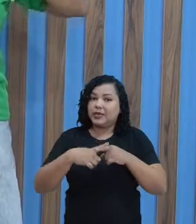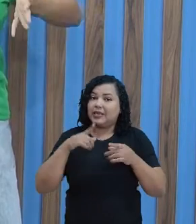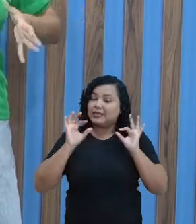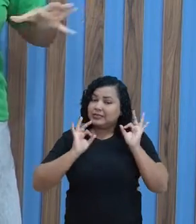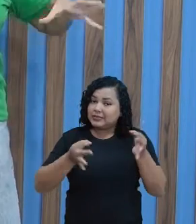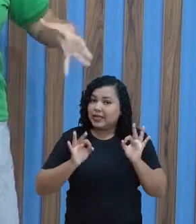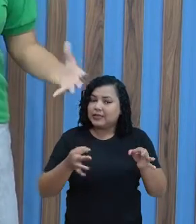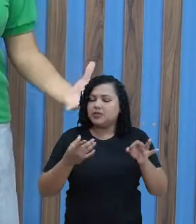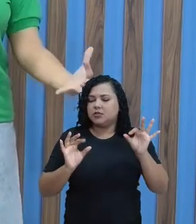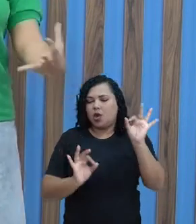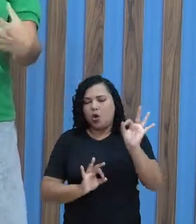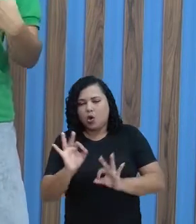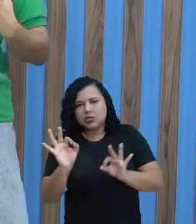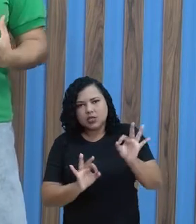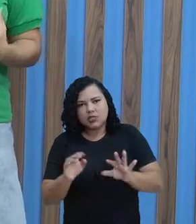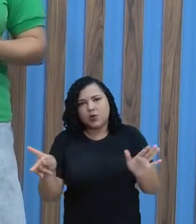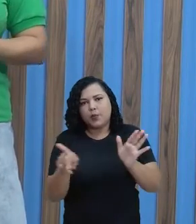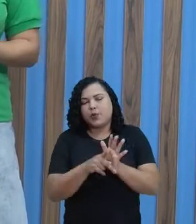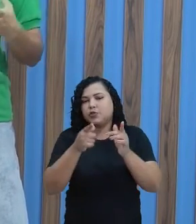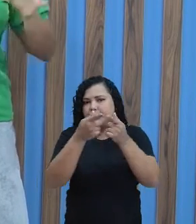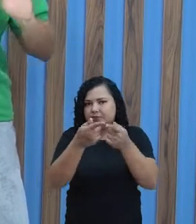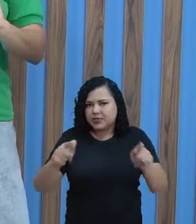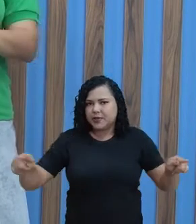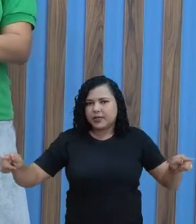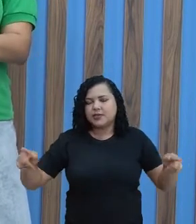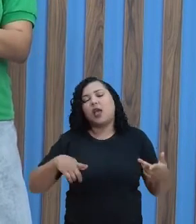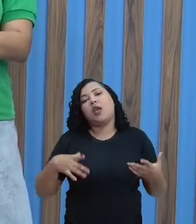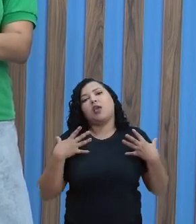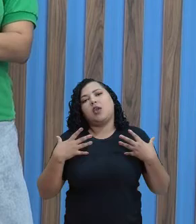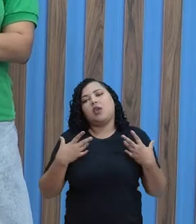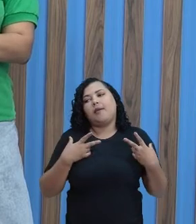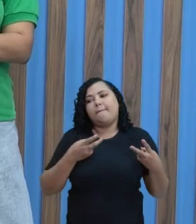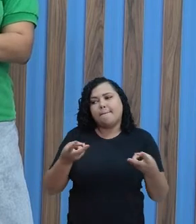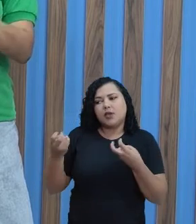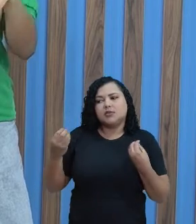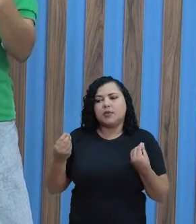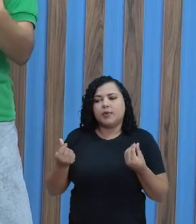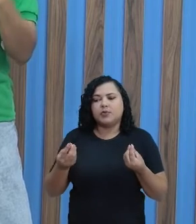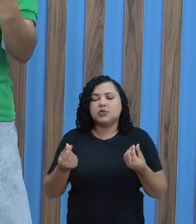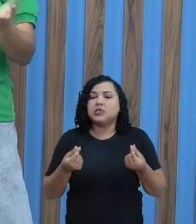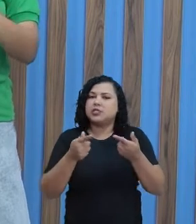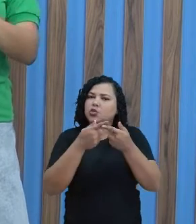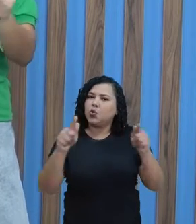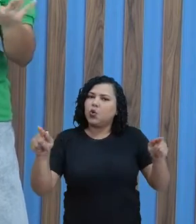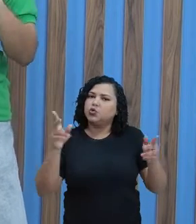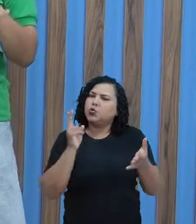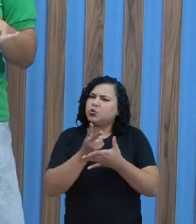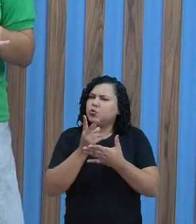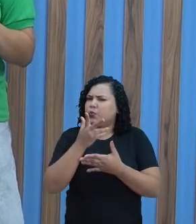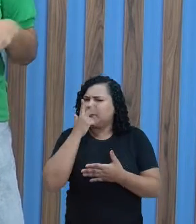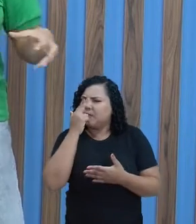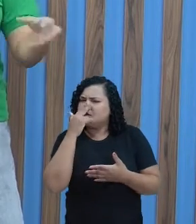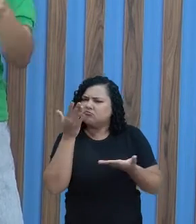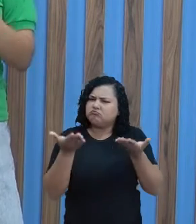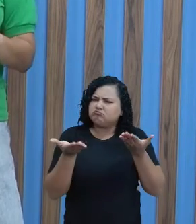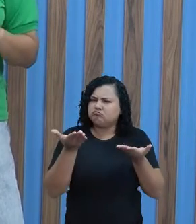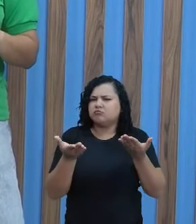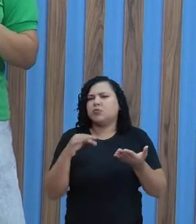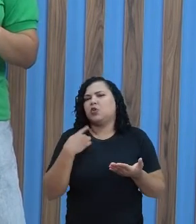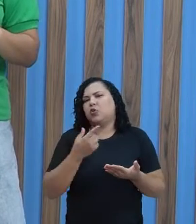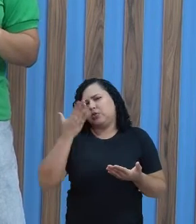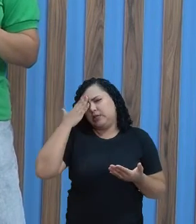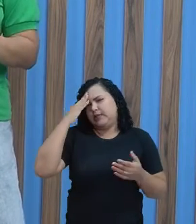essa organização do código é que permite que esse código ele se mantenha mais ou menos estável e a gente